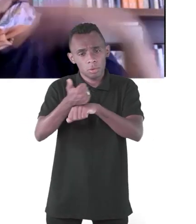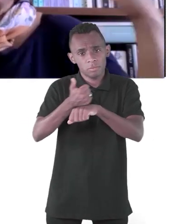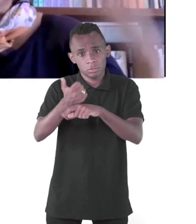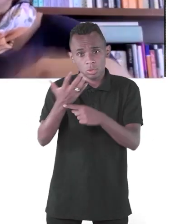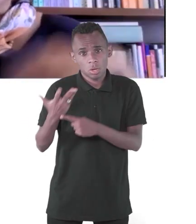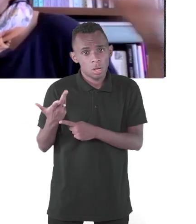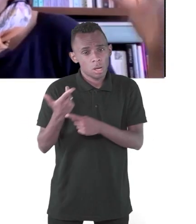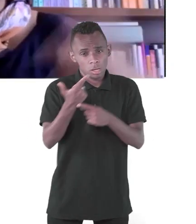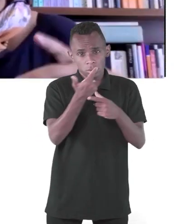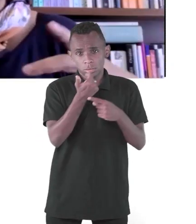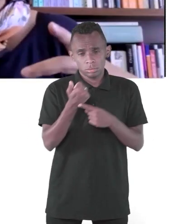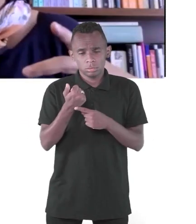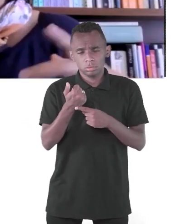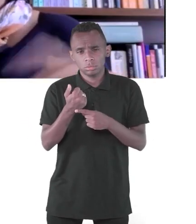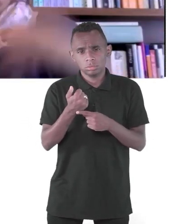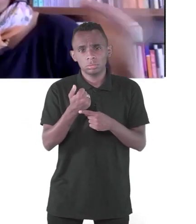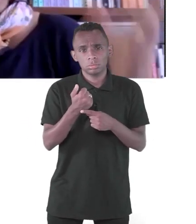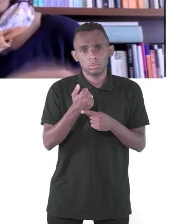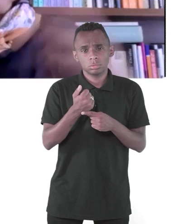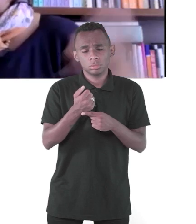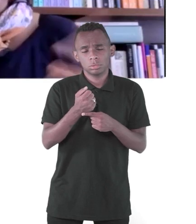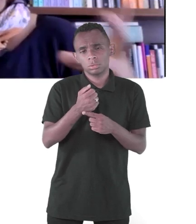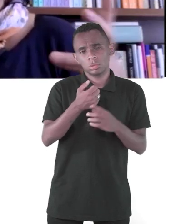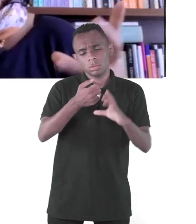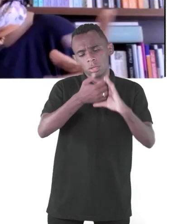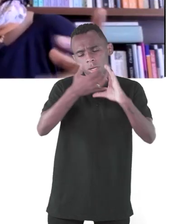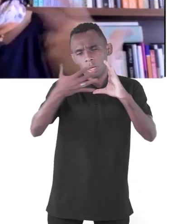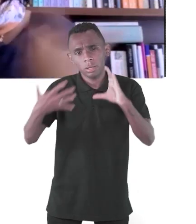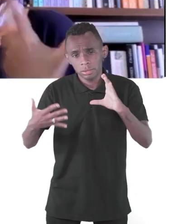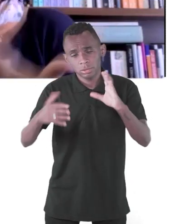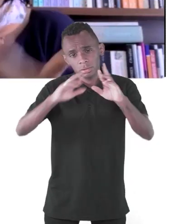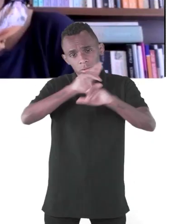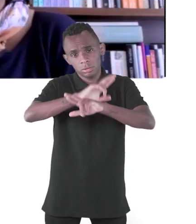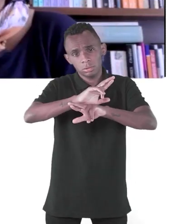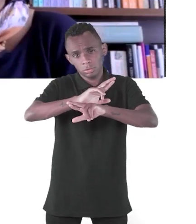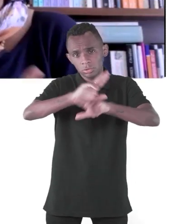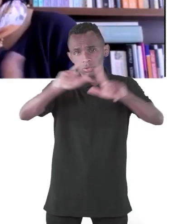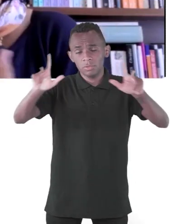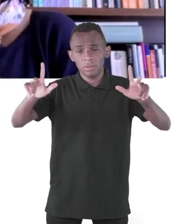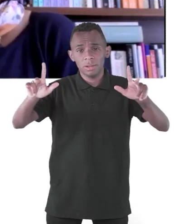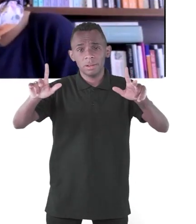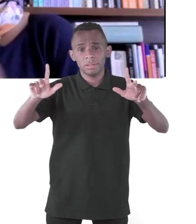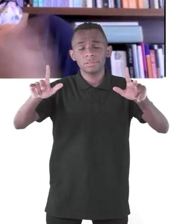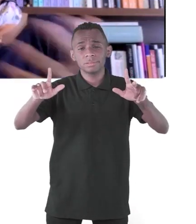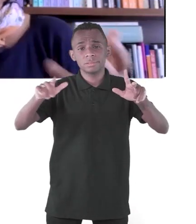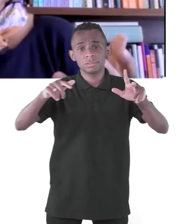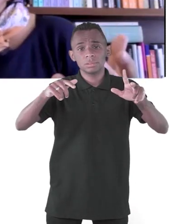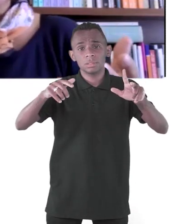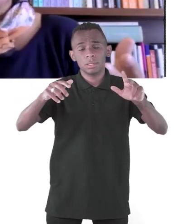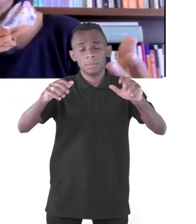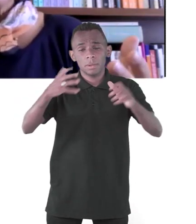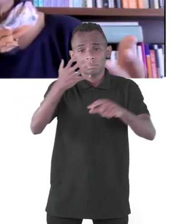de diversos estilos e gerações para cantar Tom Zé. E a gente está